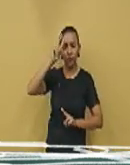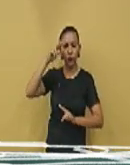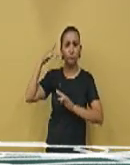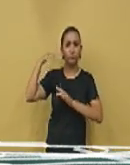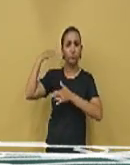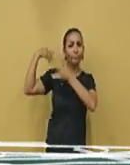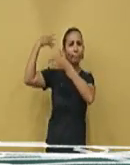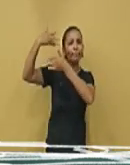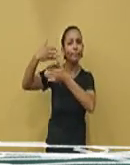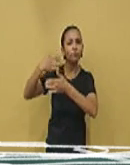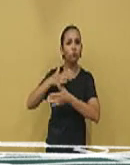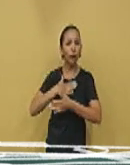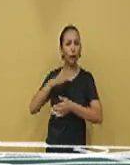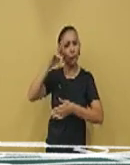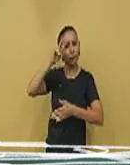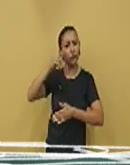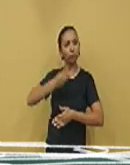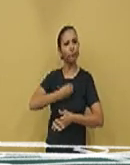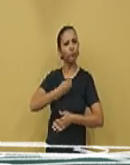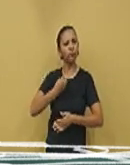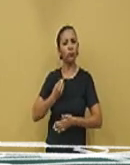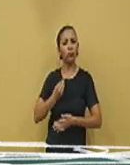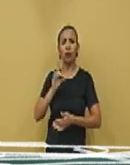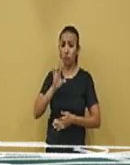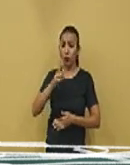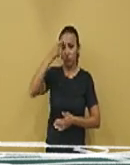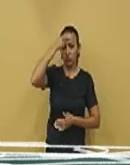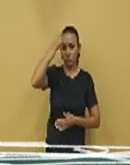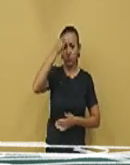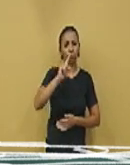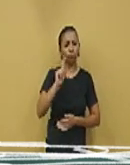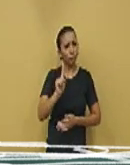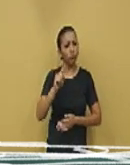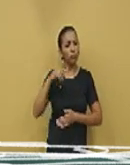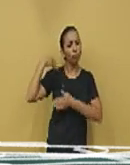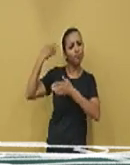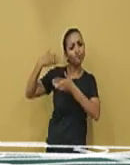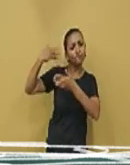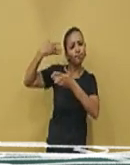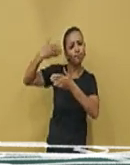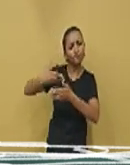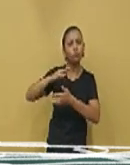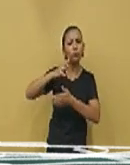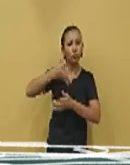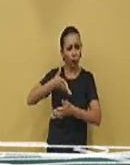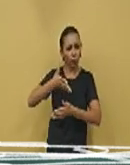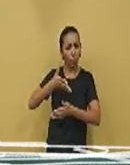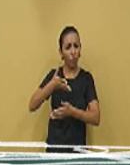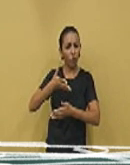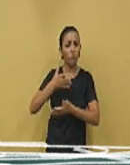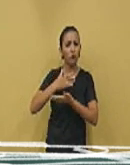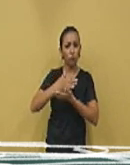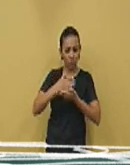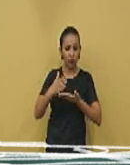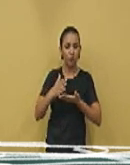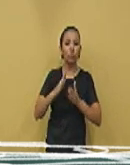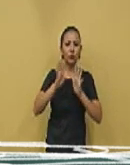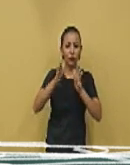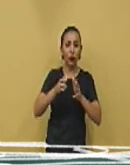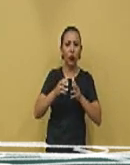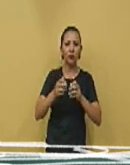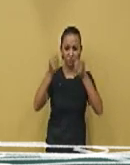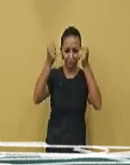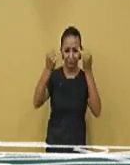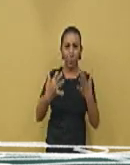trajetória. Não só da minha trajetória acadêmica, da minha trajetória que eu já coloquei no começo na nossa